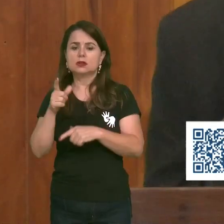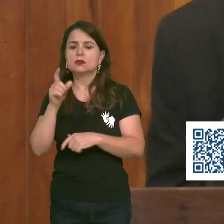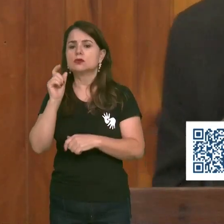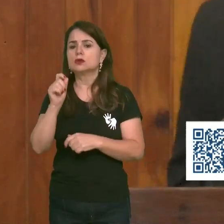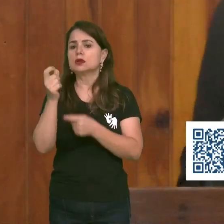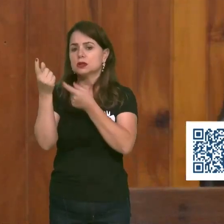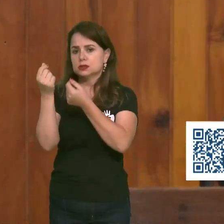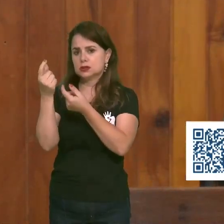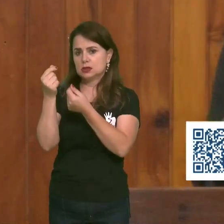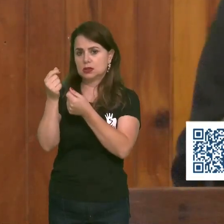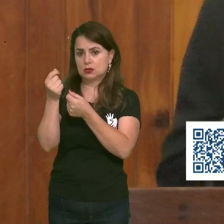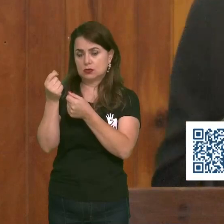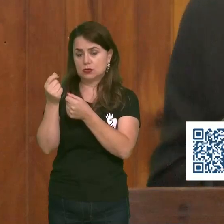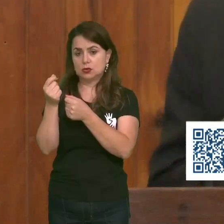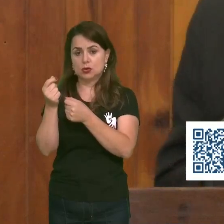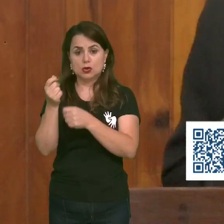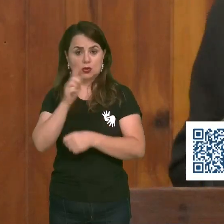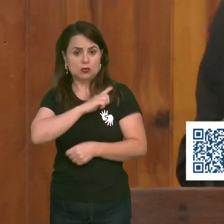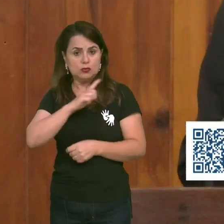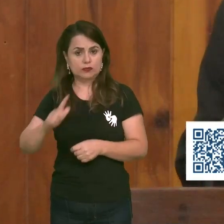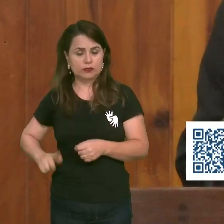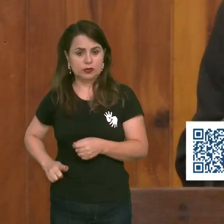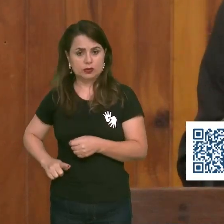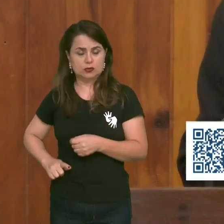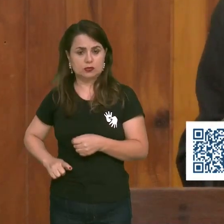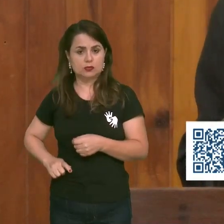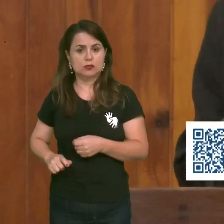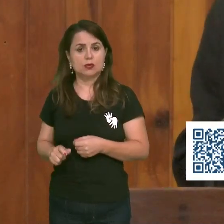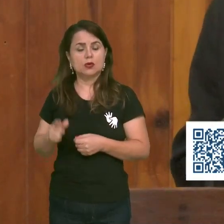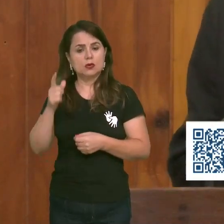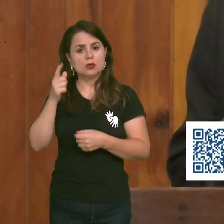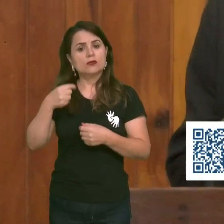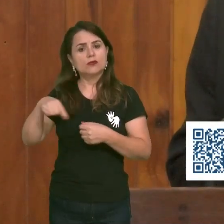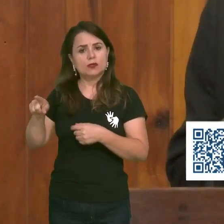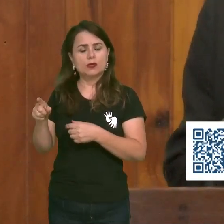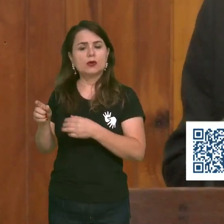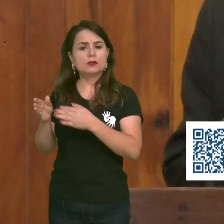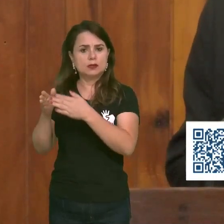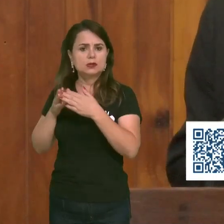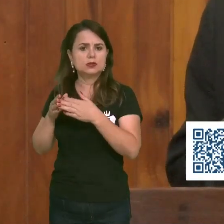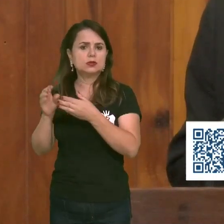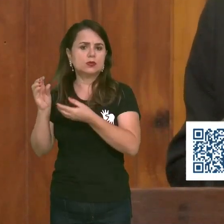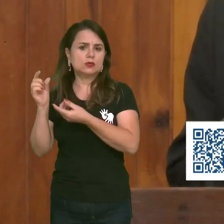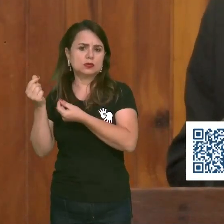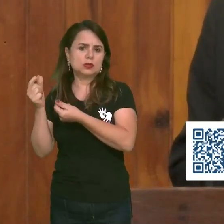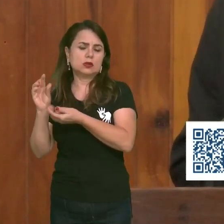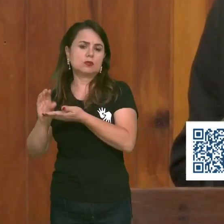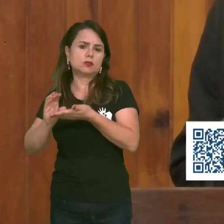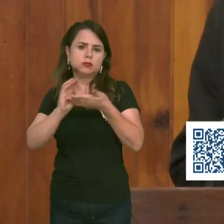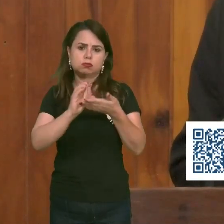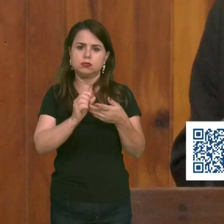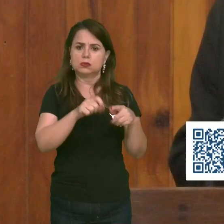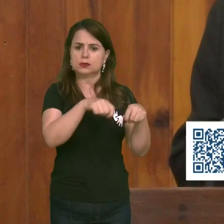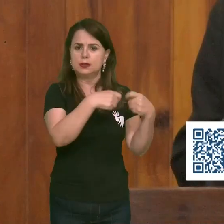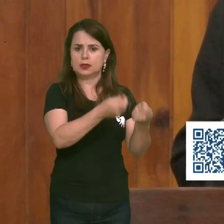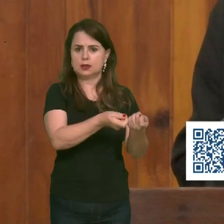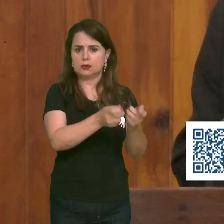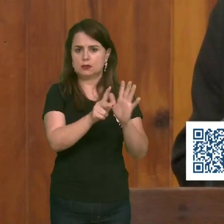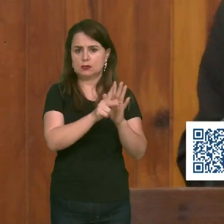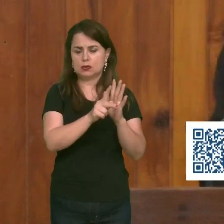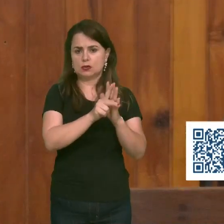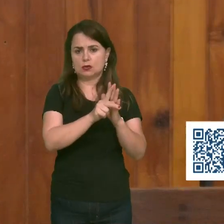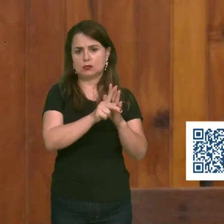do estado de implementos agrícolas tratores para que